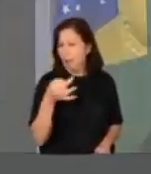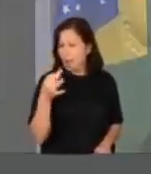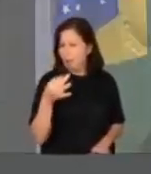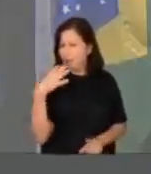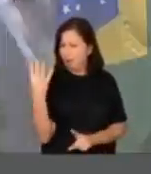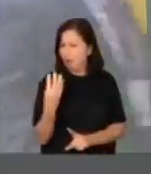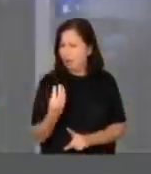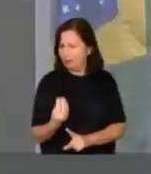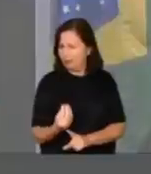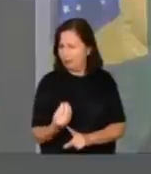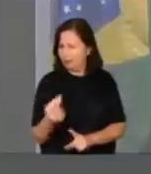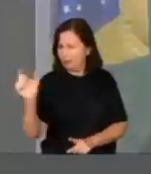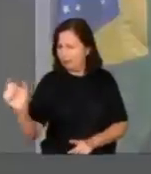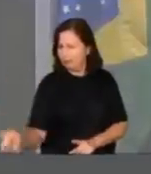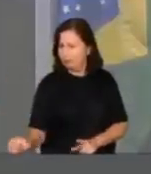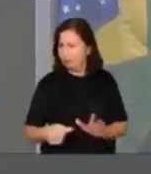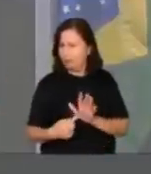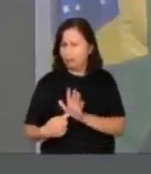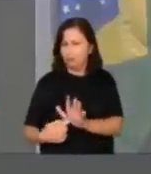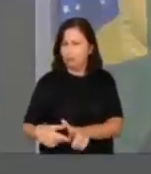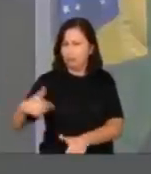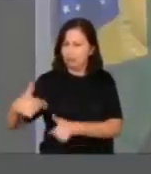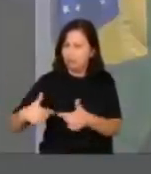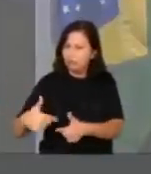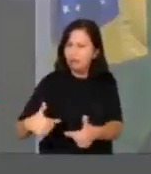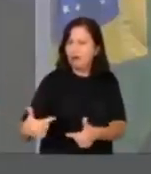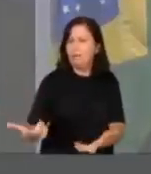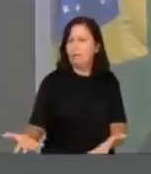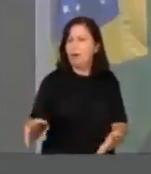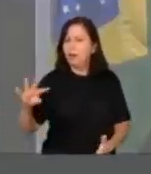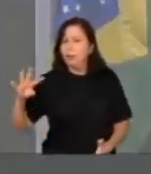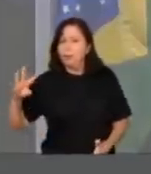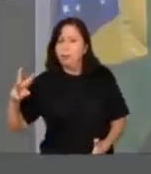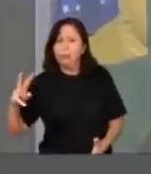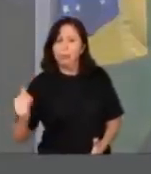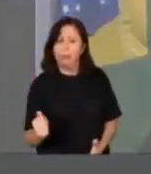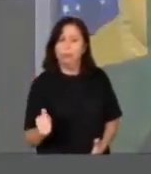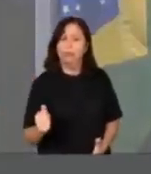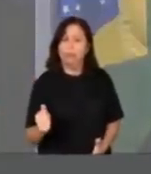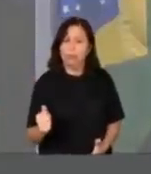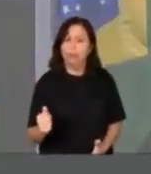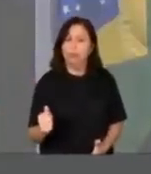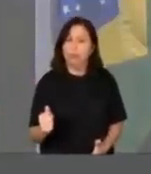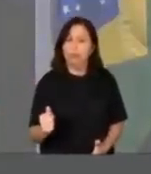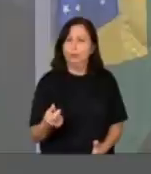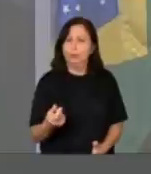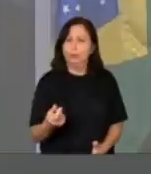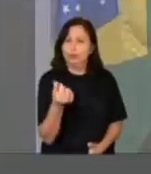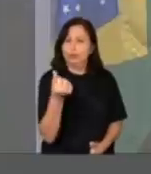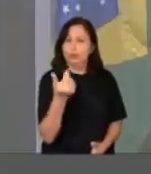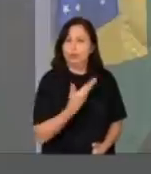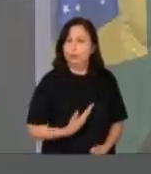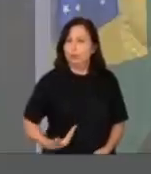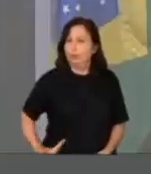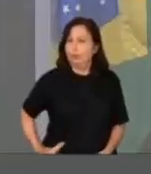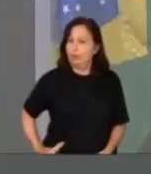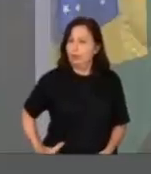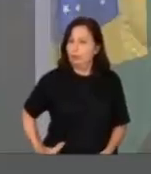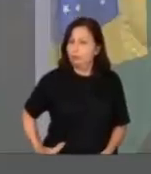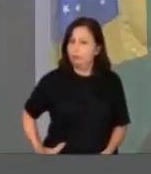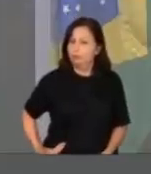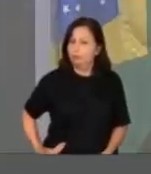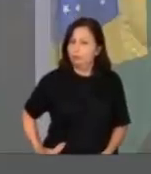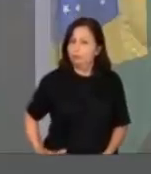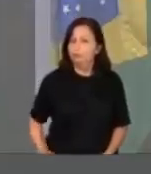desses artistas, a opinião desses artistas, tudo com dinheiro público.